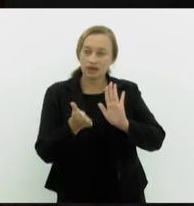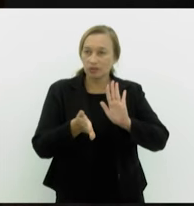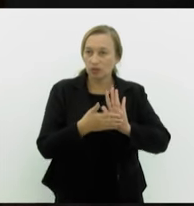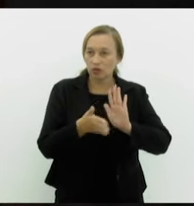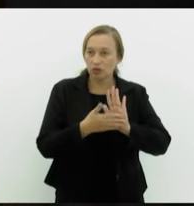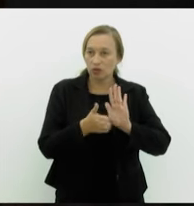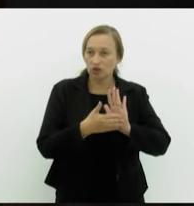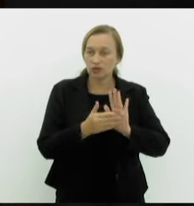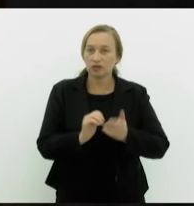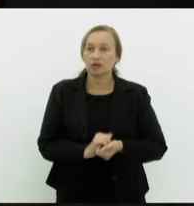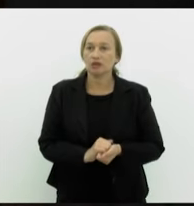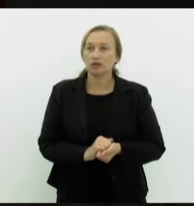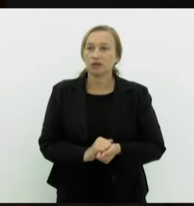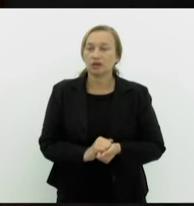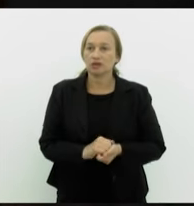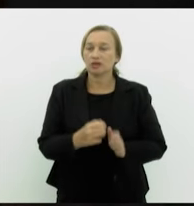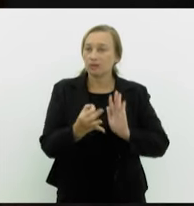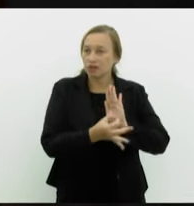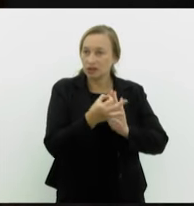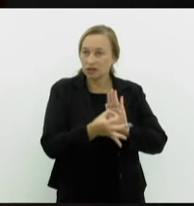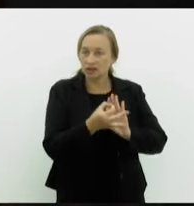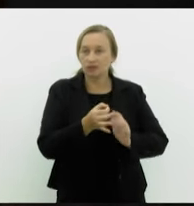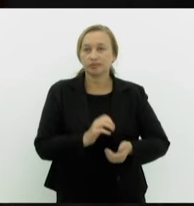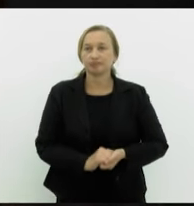Externas. Para emitir parecer